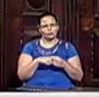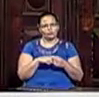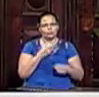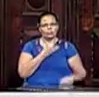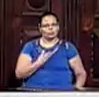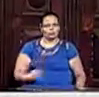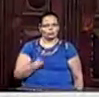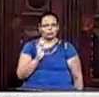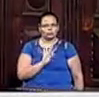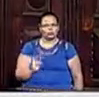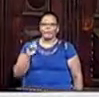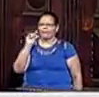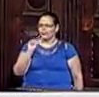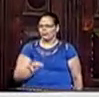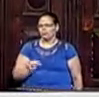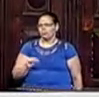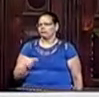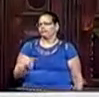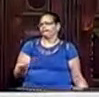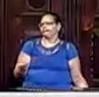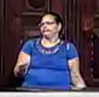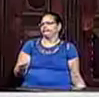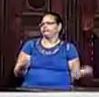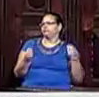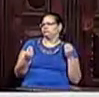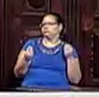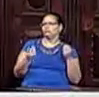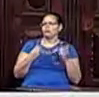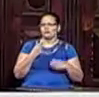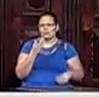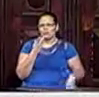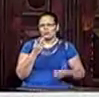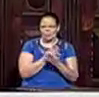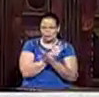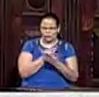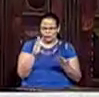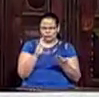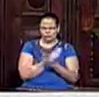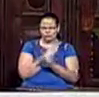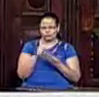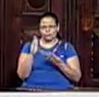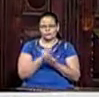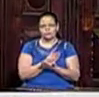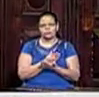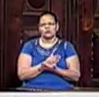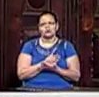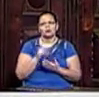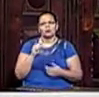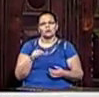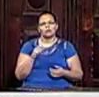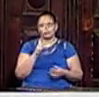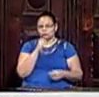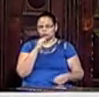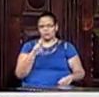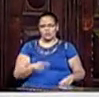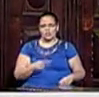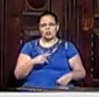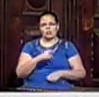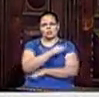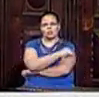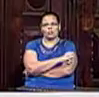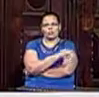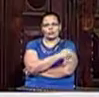União menos. Dirão alguns, é que o produto que o Rio